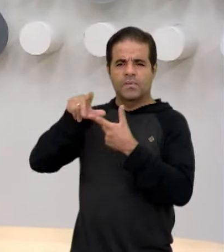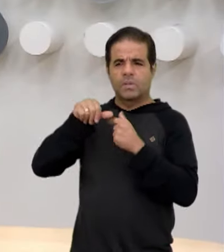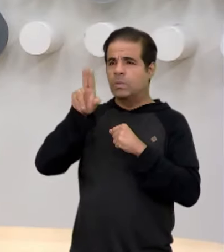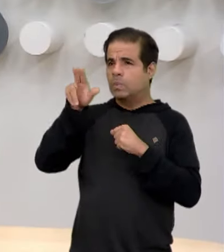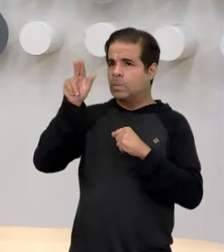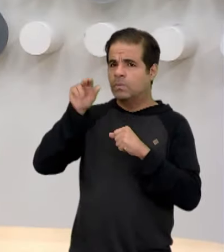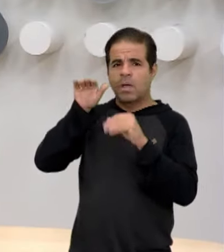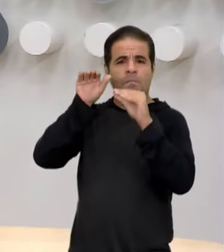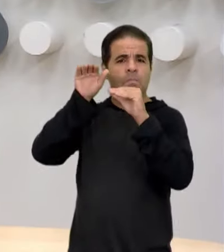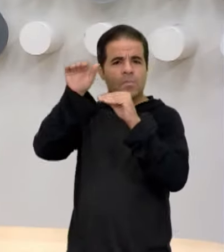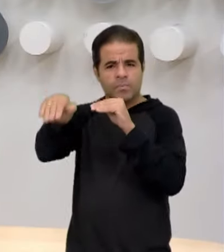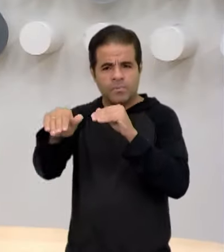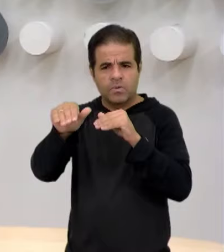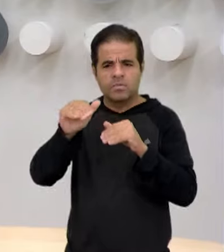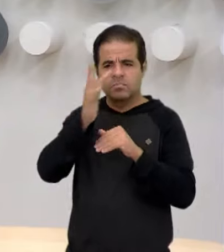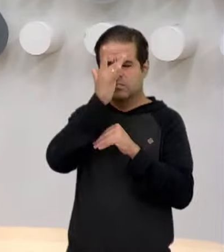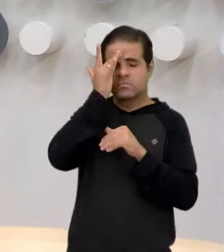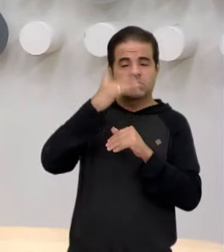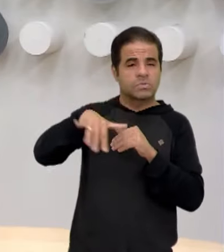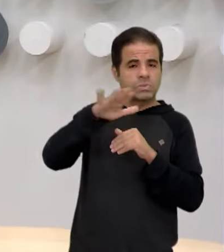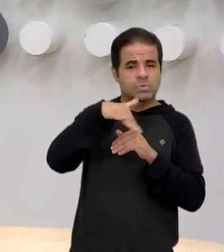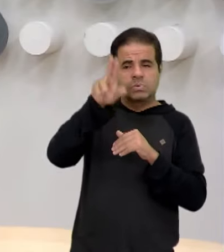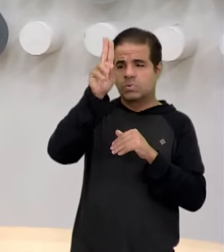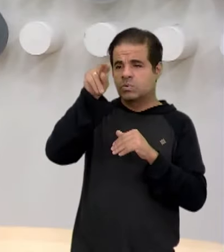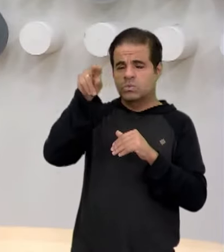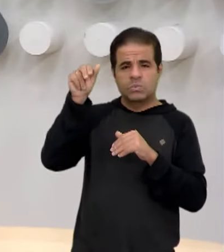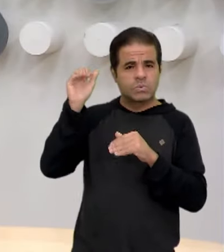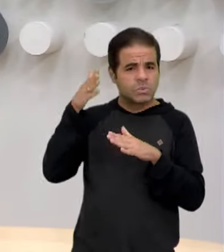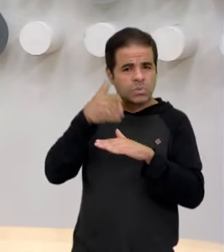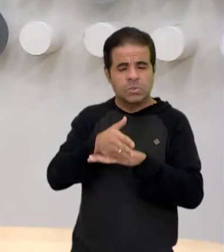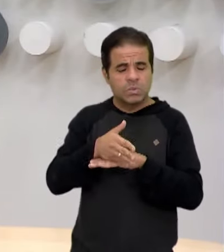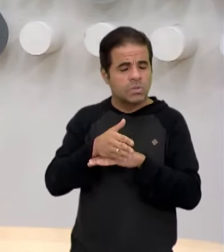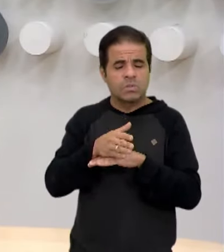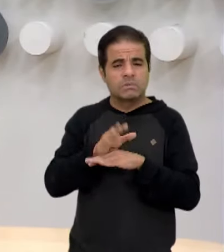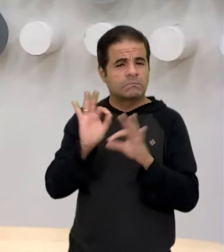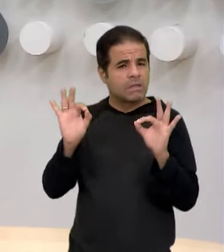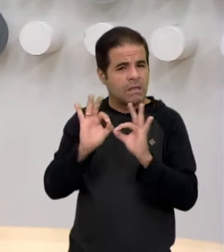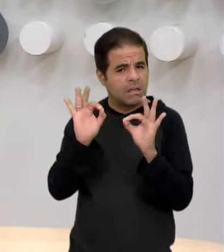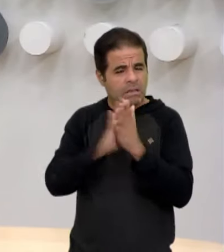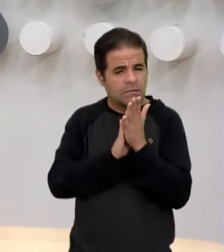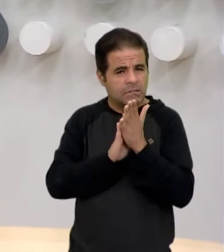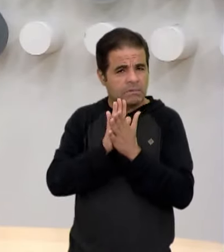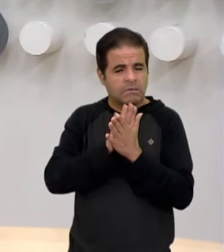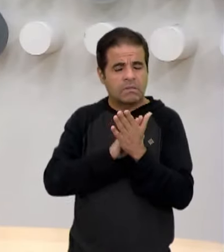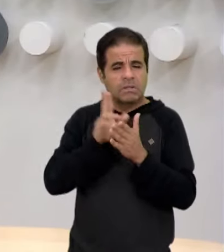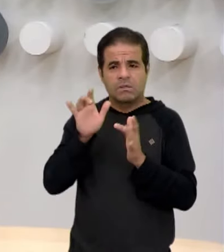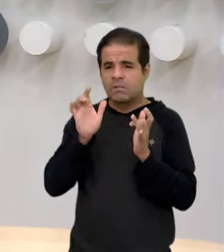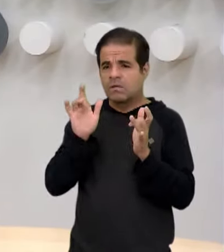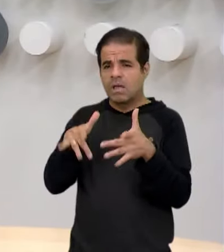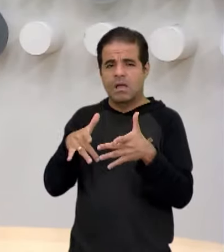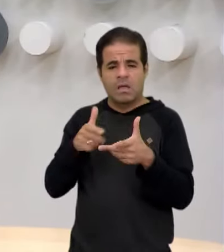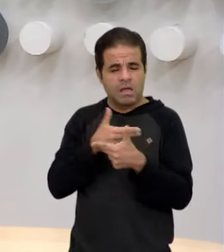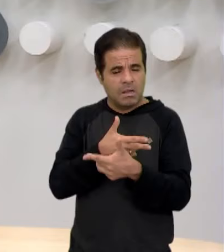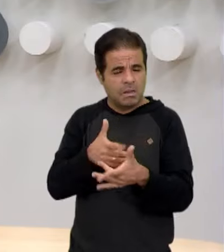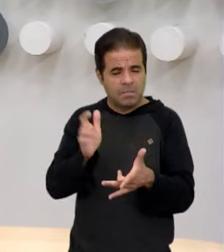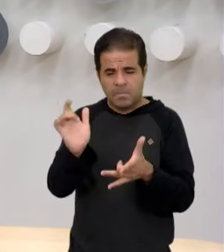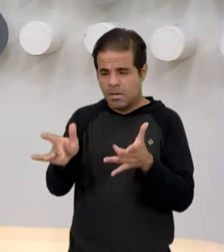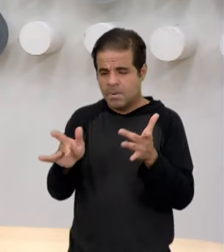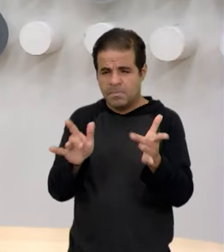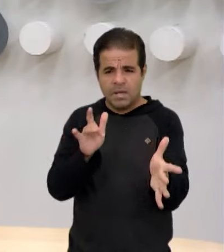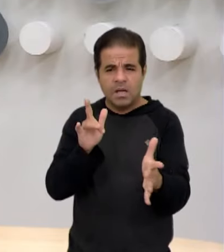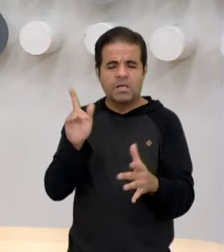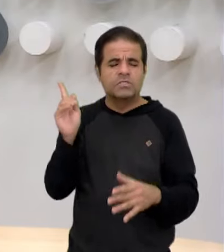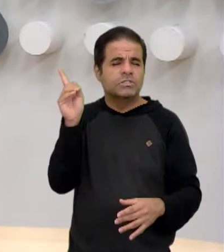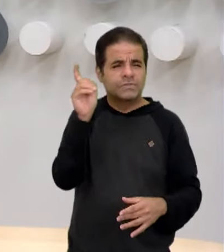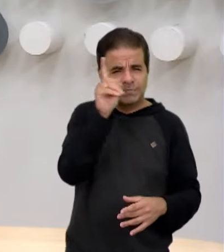foi tocada pelos seres humanos, que eles nunca interviram de nenhuma maneira, nunca deixaram nenhum resquício? É meio